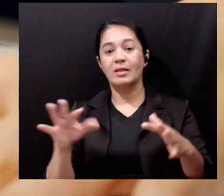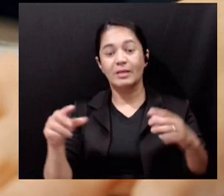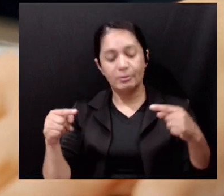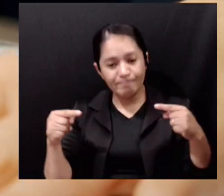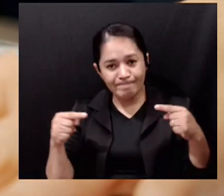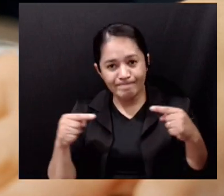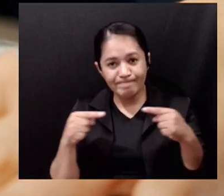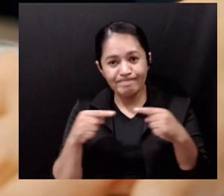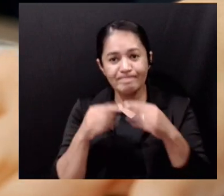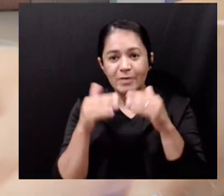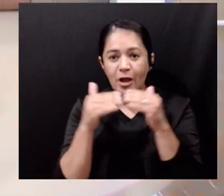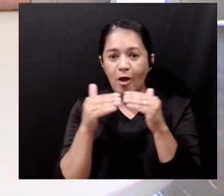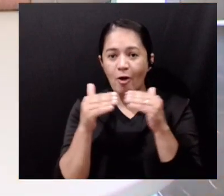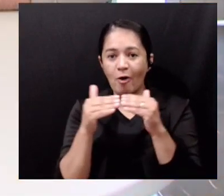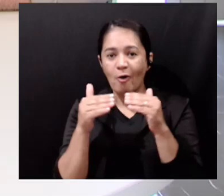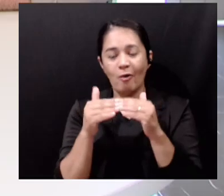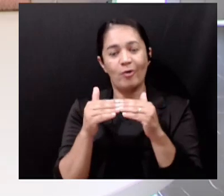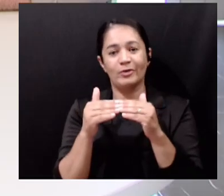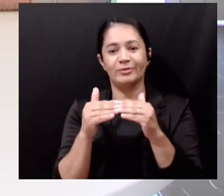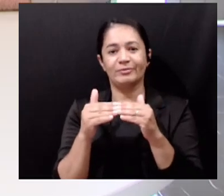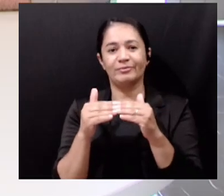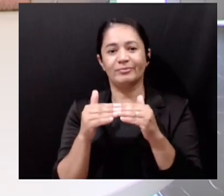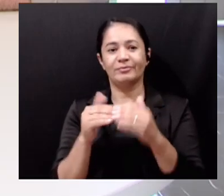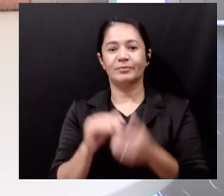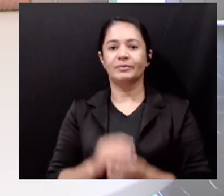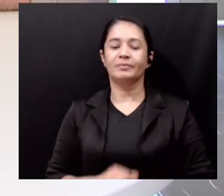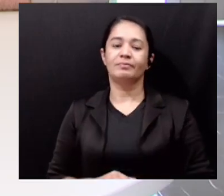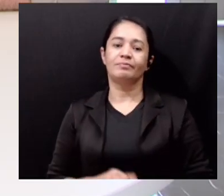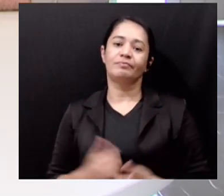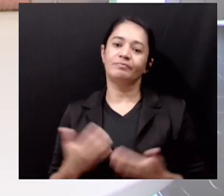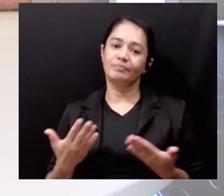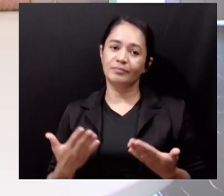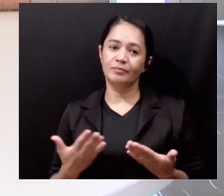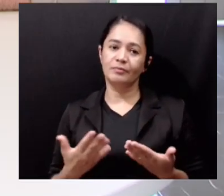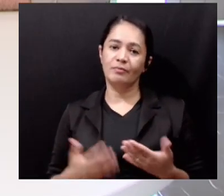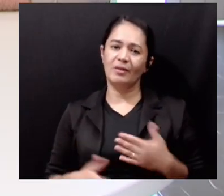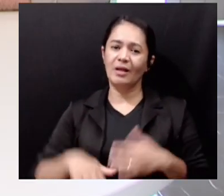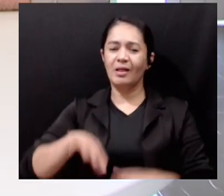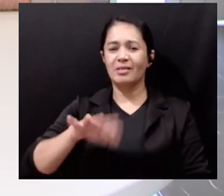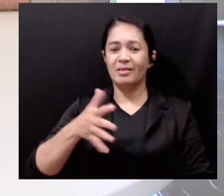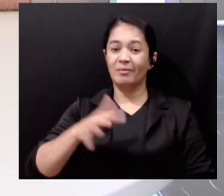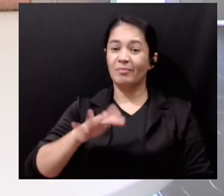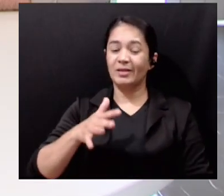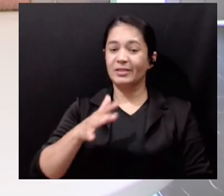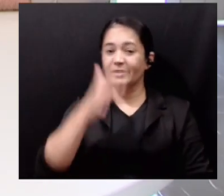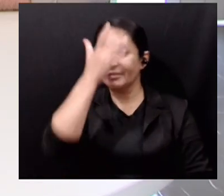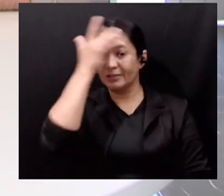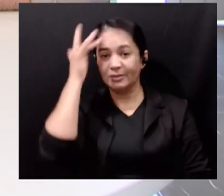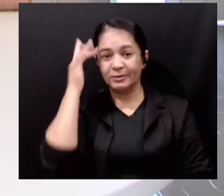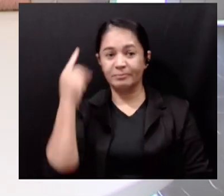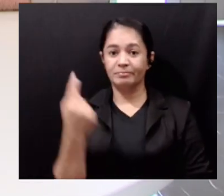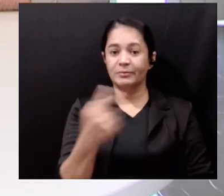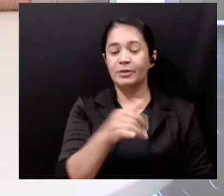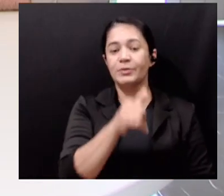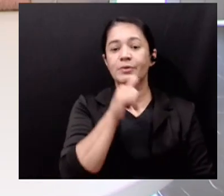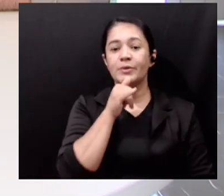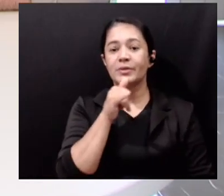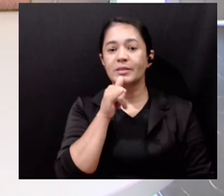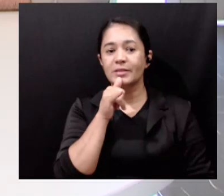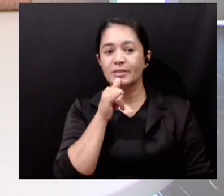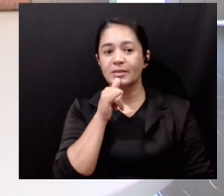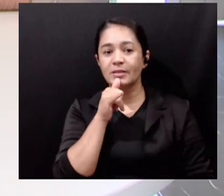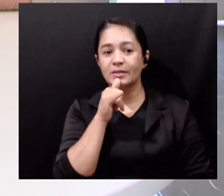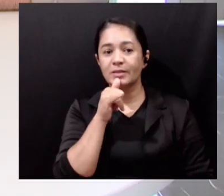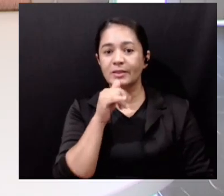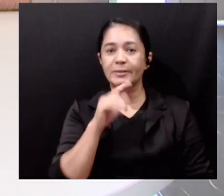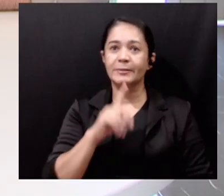de uma modalidade sem tarifa. Tá? Então isso varia de cada pessoa. Vou dar um exemplo. Existe um limite